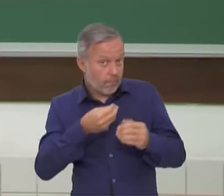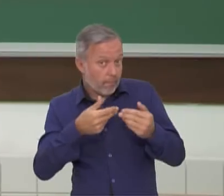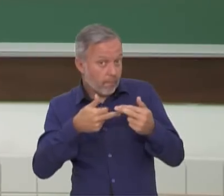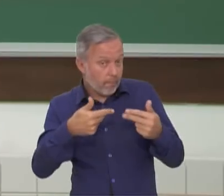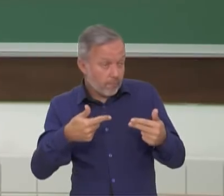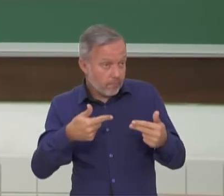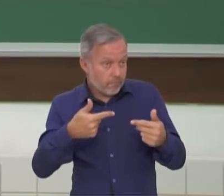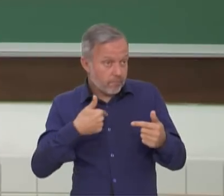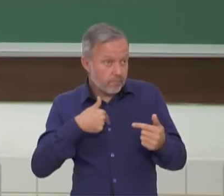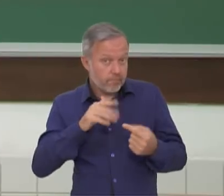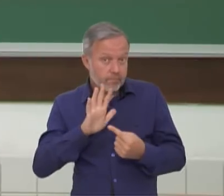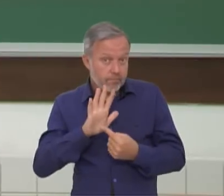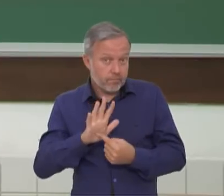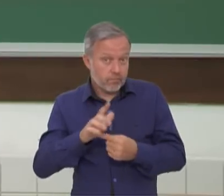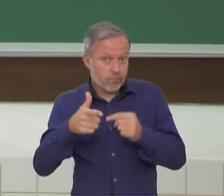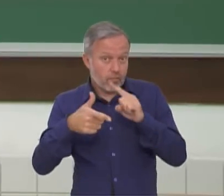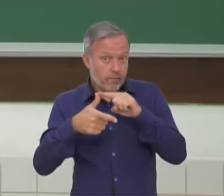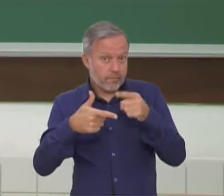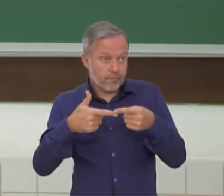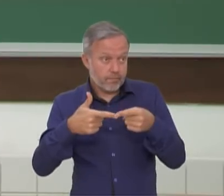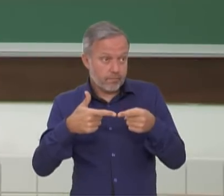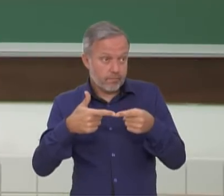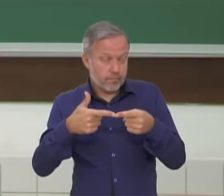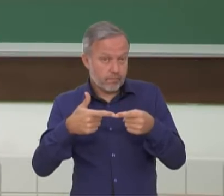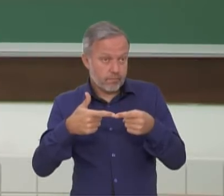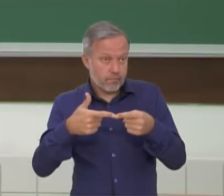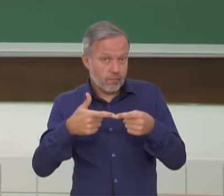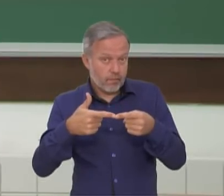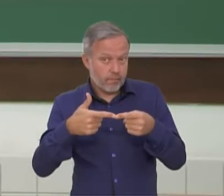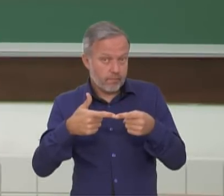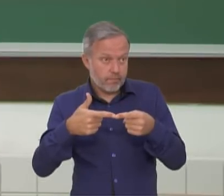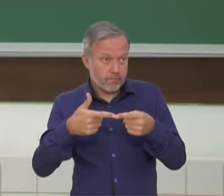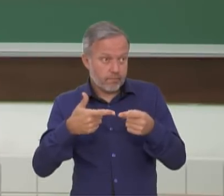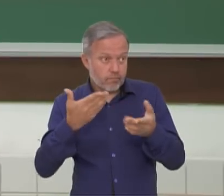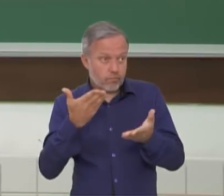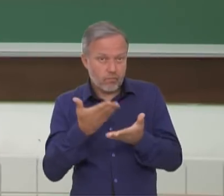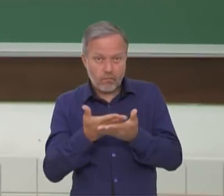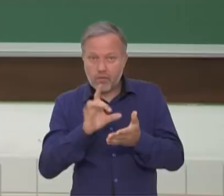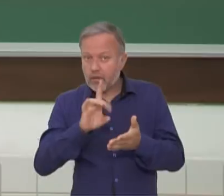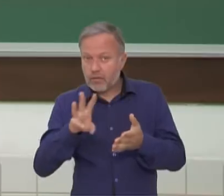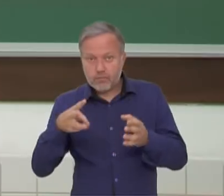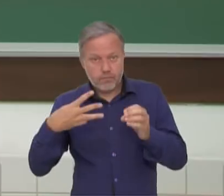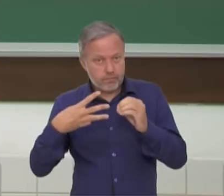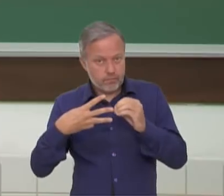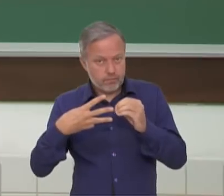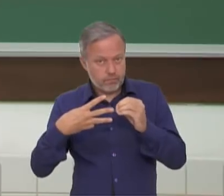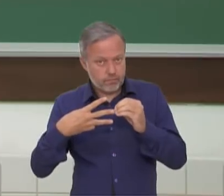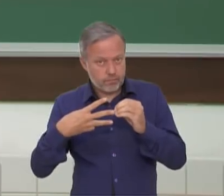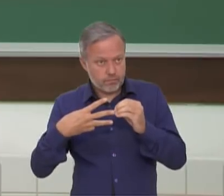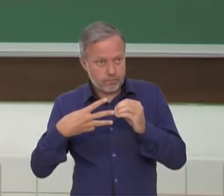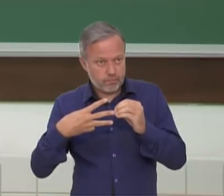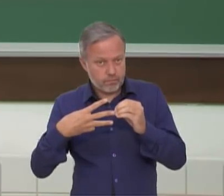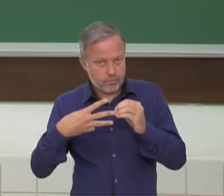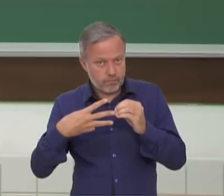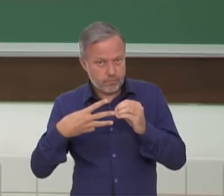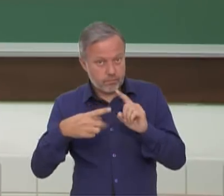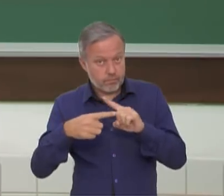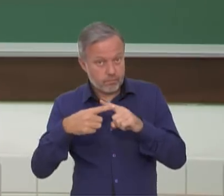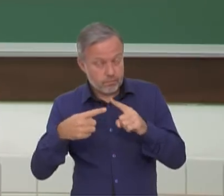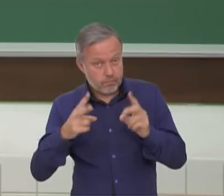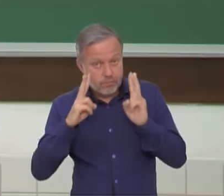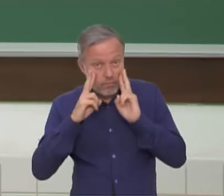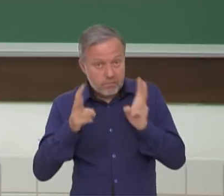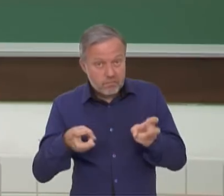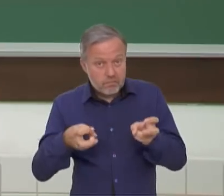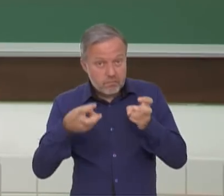para vocês 2 pontos de vista. A nossa aula de hoje não é sobre vírus, e sim sobre célula. Vocês percebem que